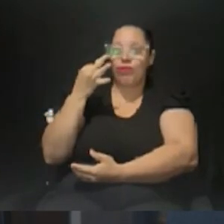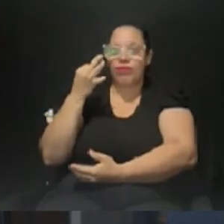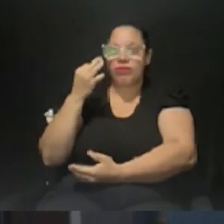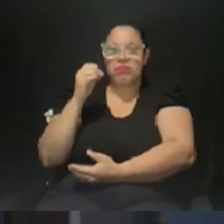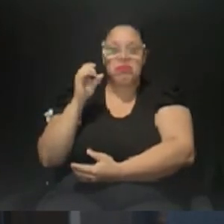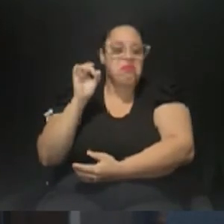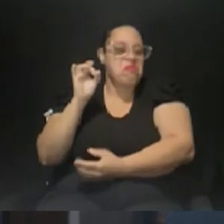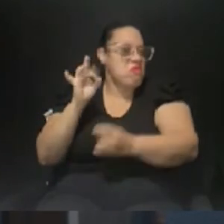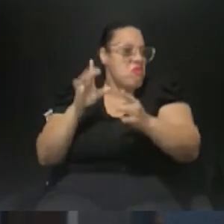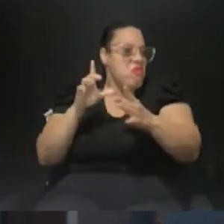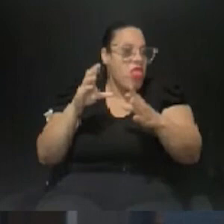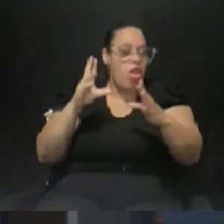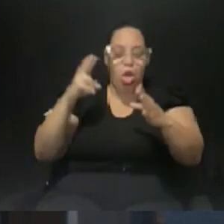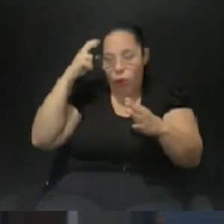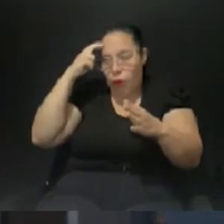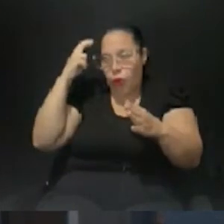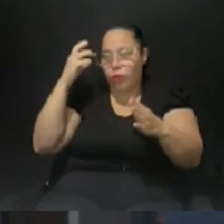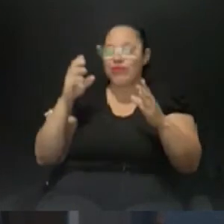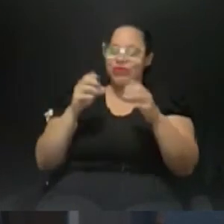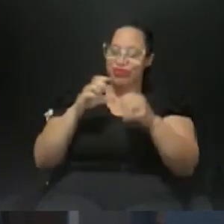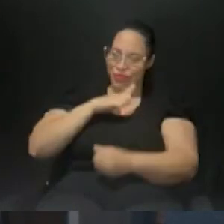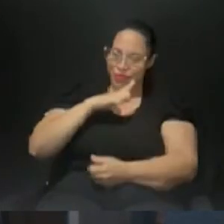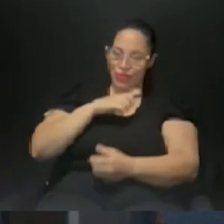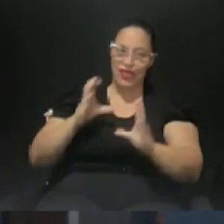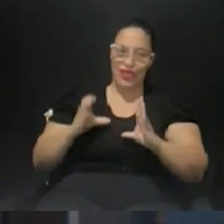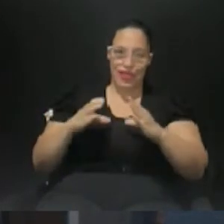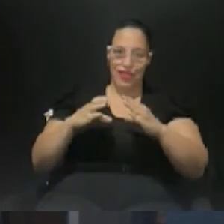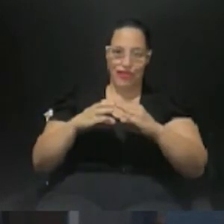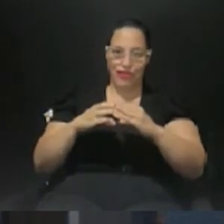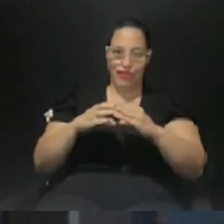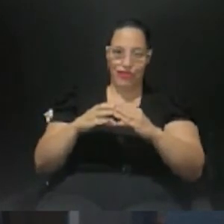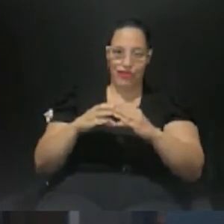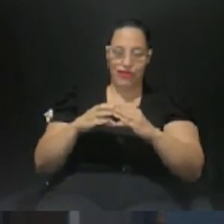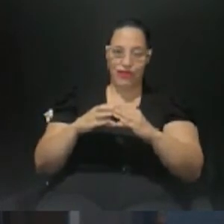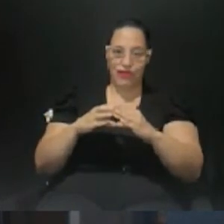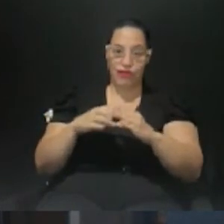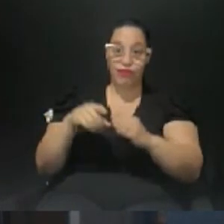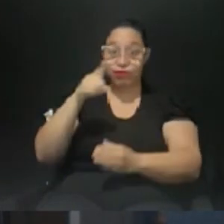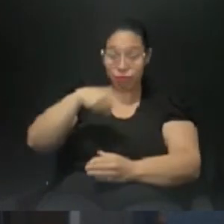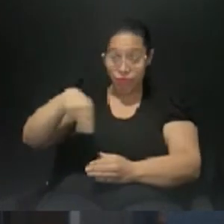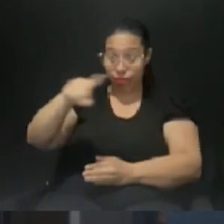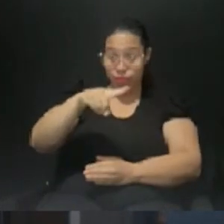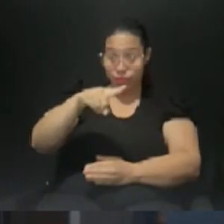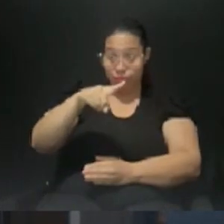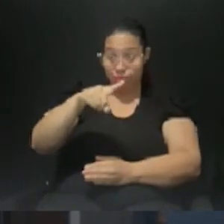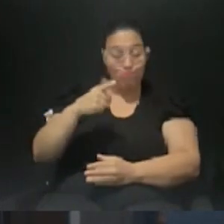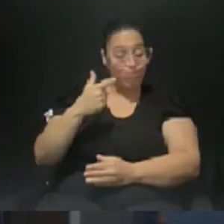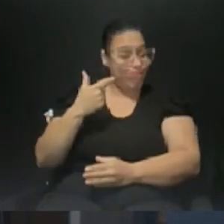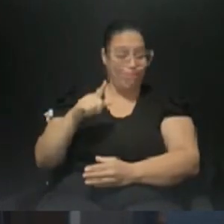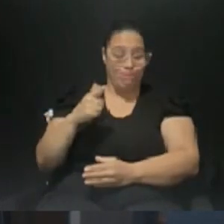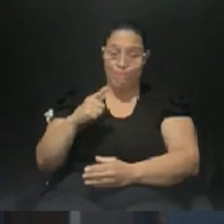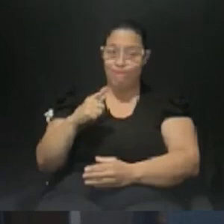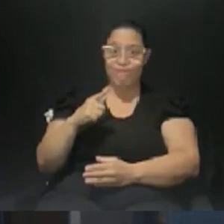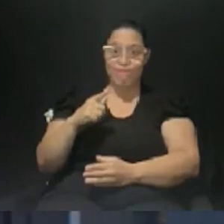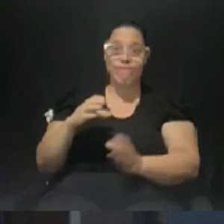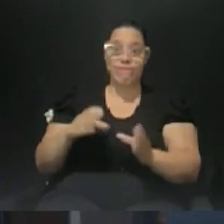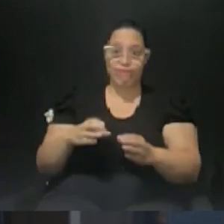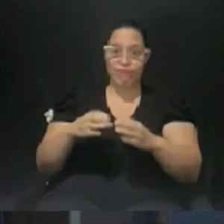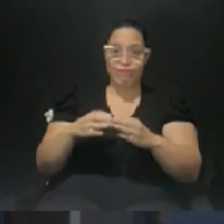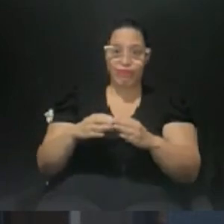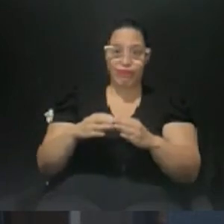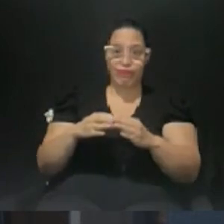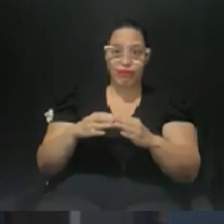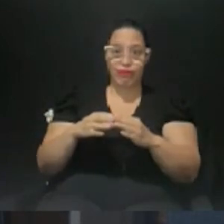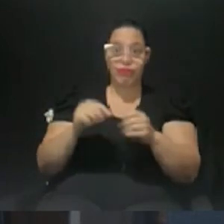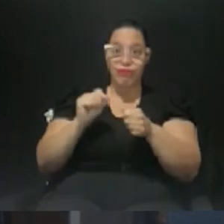nada disso teria acontecido, todo mundo, desde o lavador de prato até o gerente, são todos muito